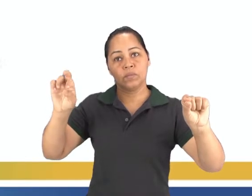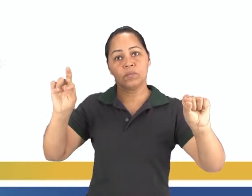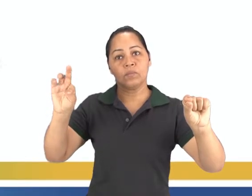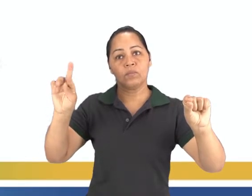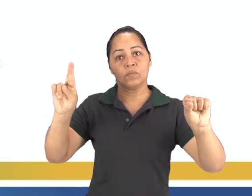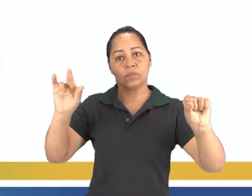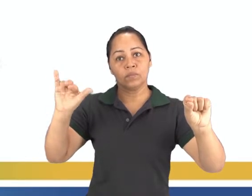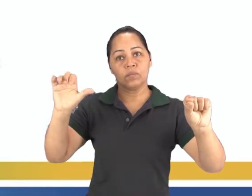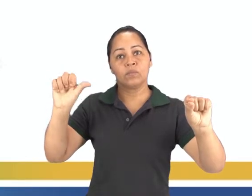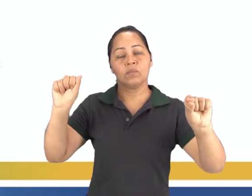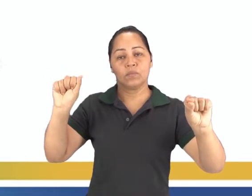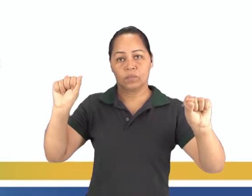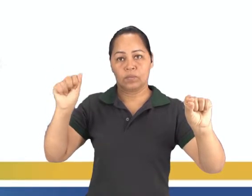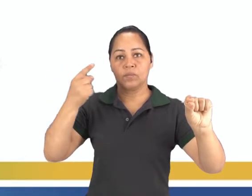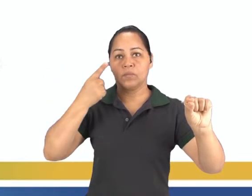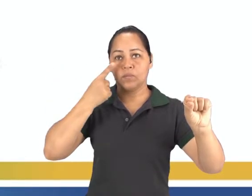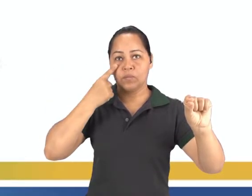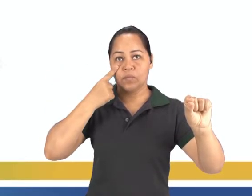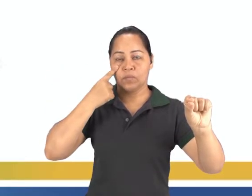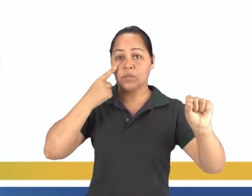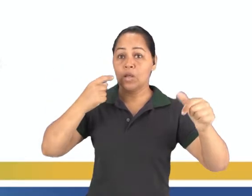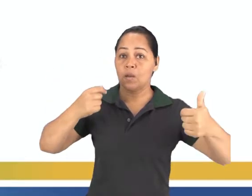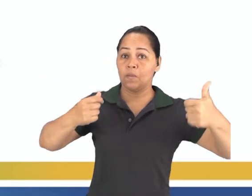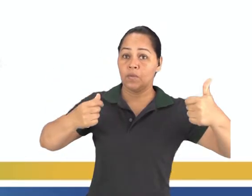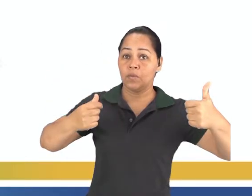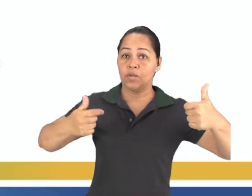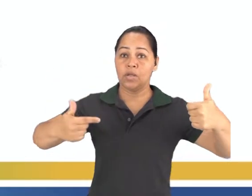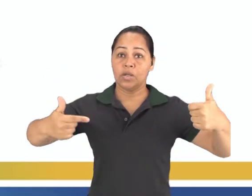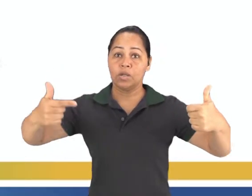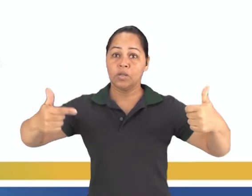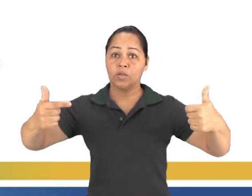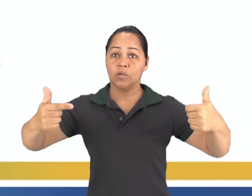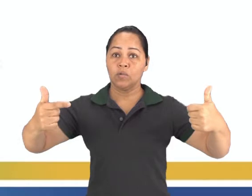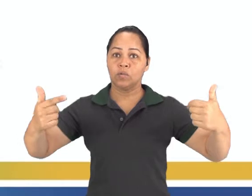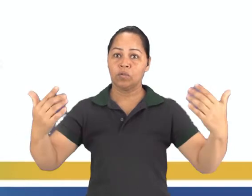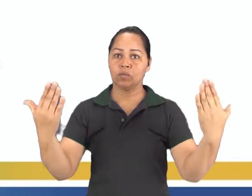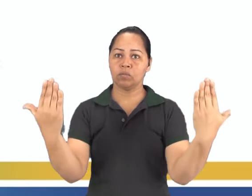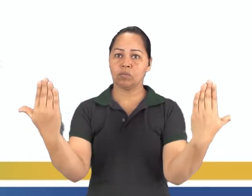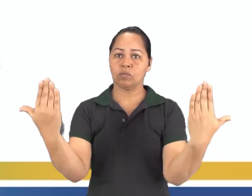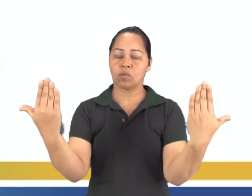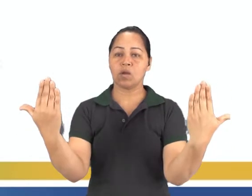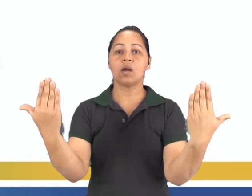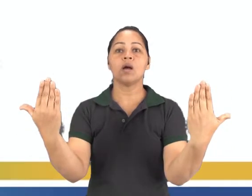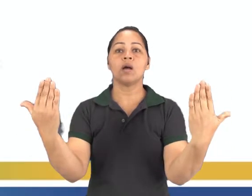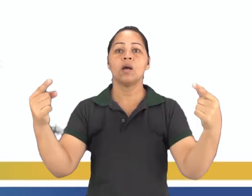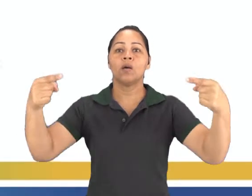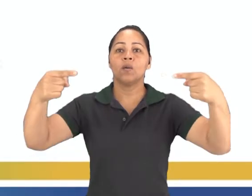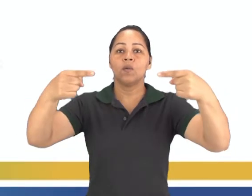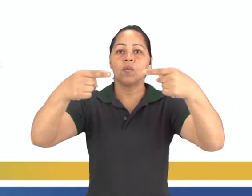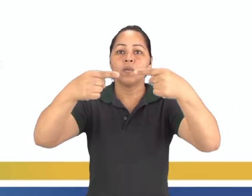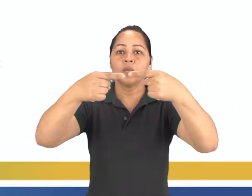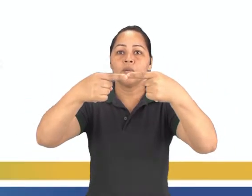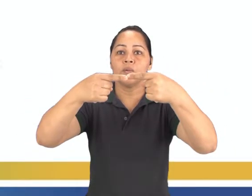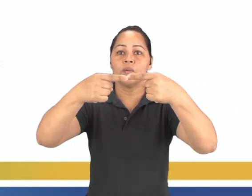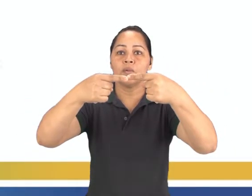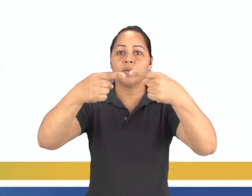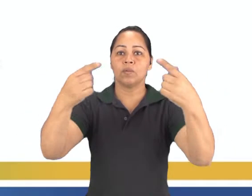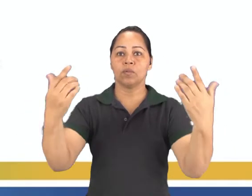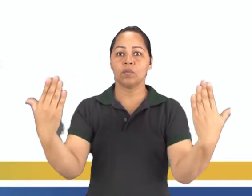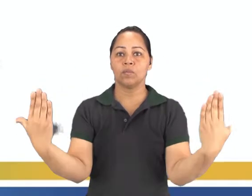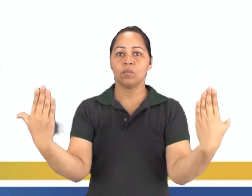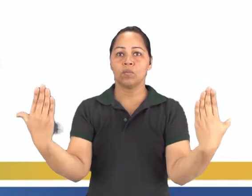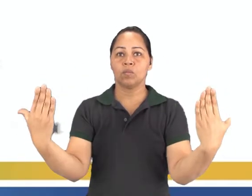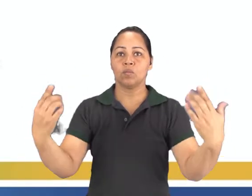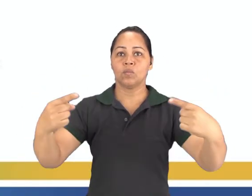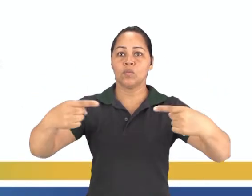seguir. Estão vendo aí a figura 1 e a figura 2? Elas mantêm em todos os seus pontos a mesma distância do eixo,